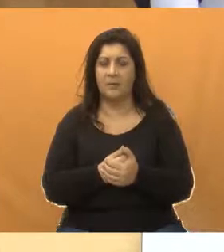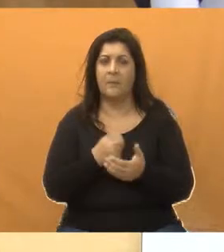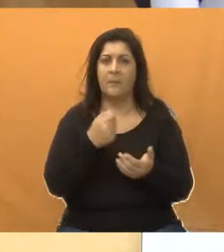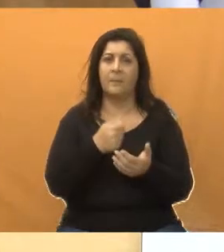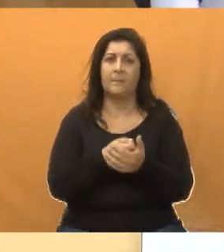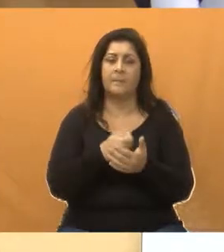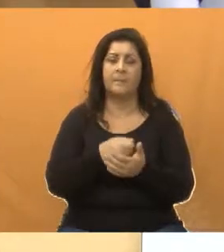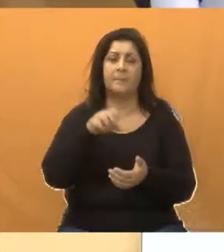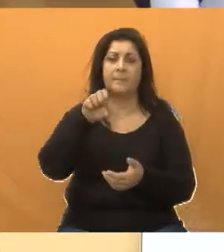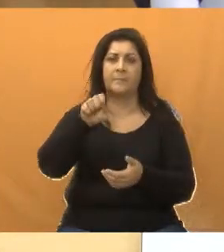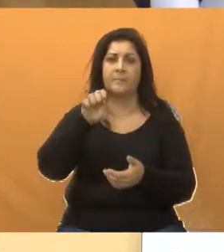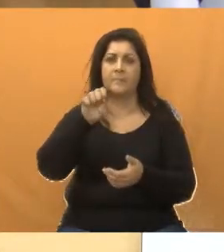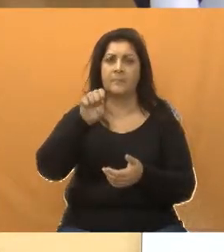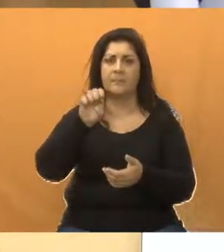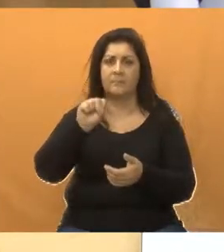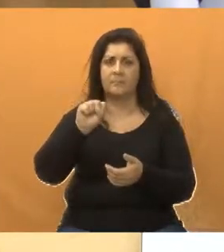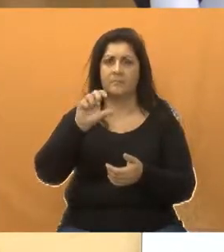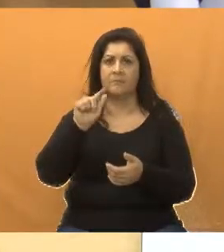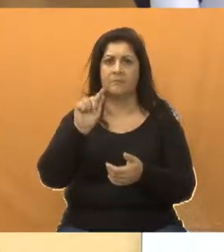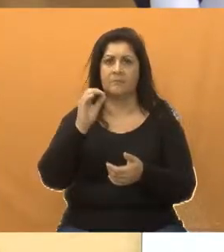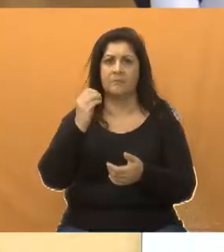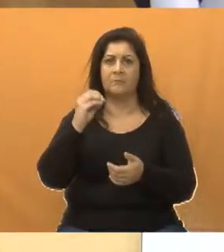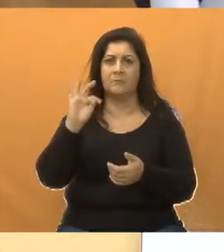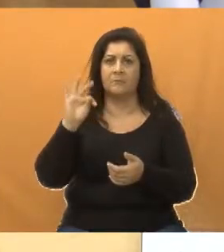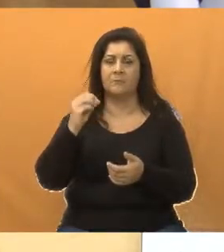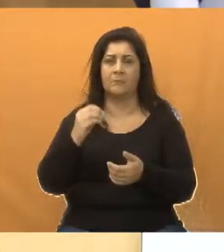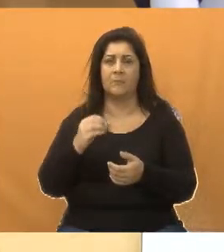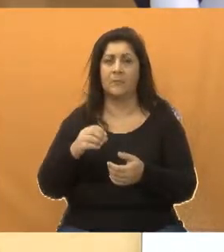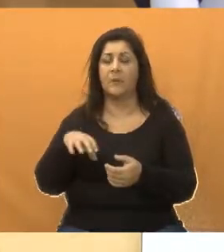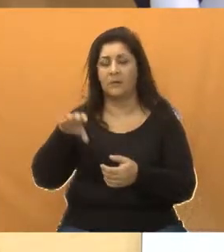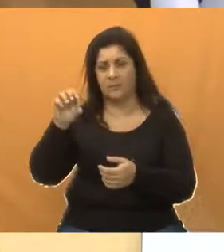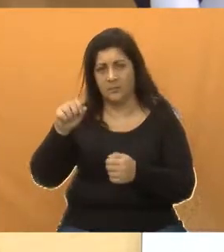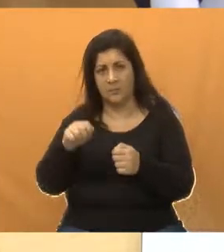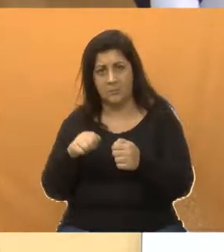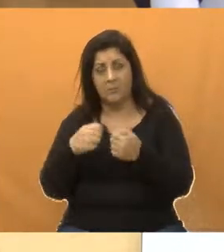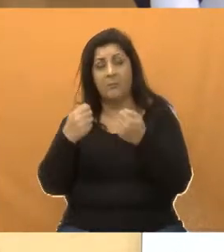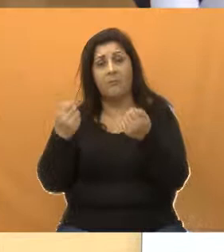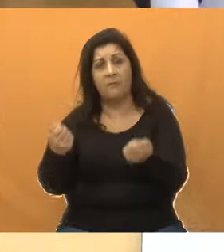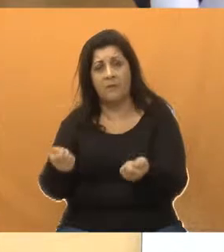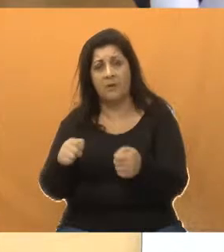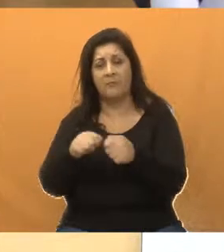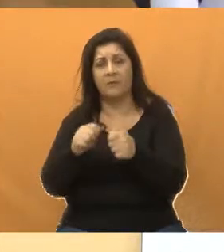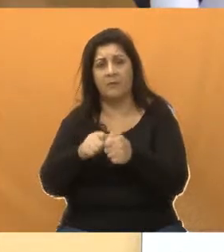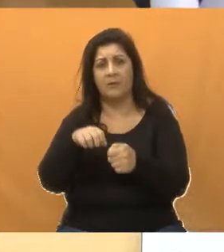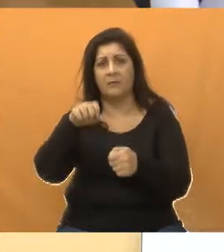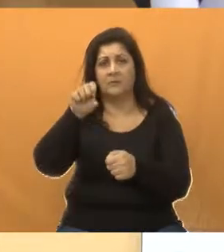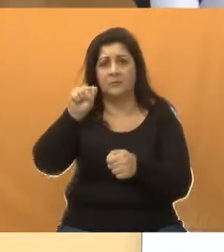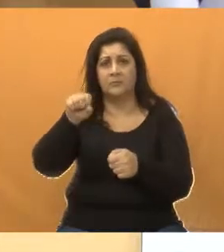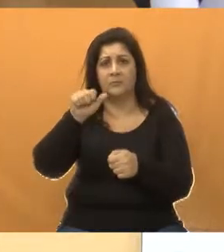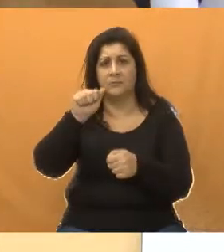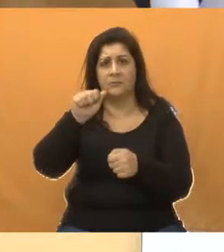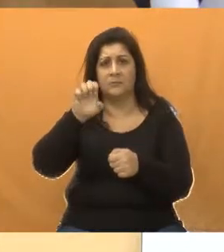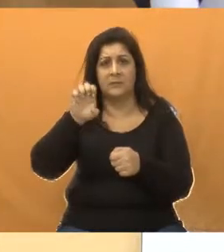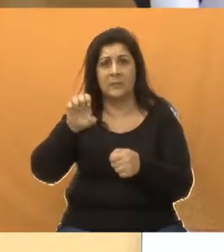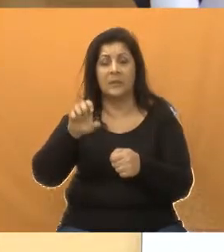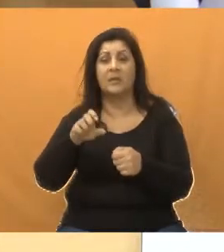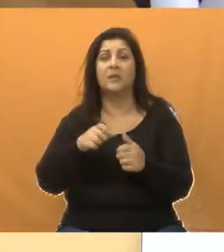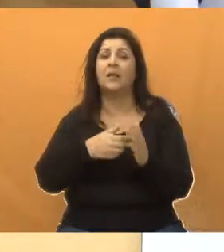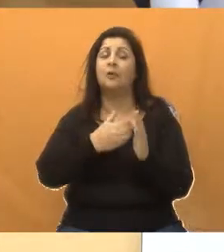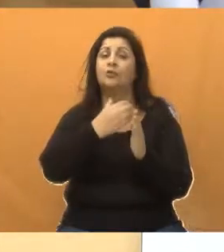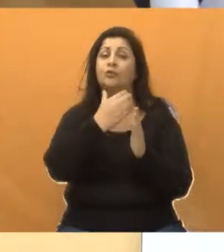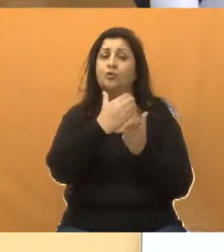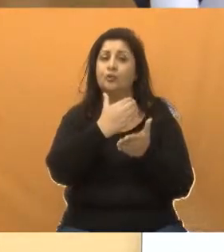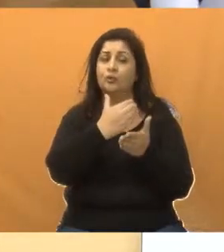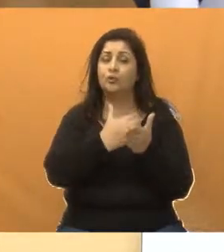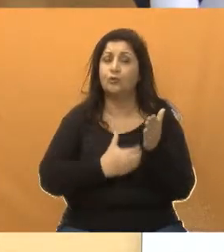esgoto, que o SAI estabeleça uma política com tarifa moderada para os órgãos públicos, para que pelo